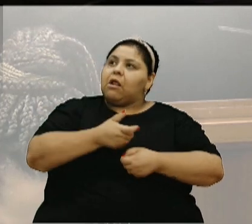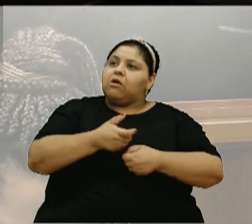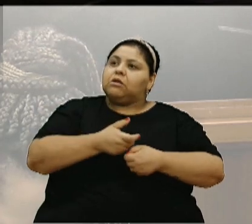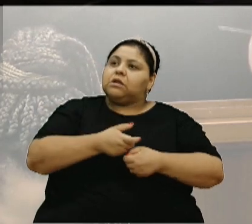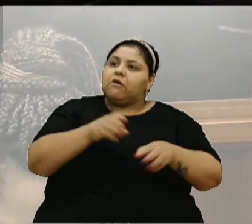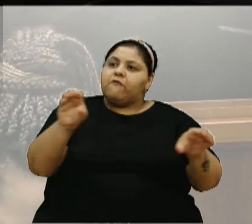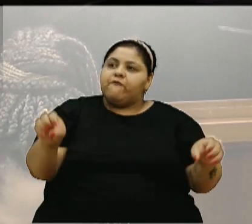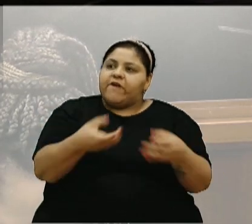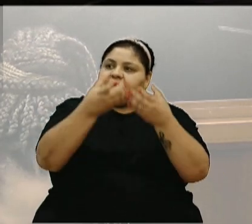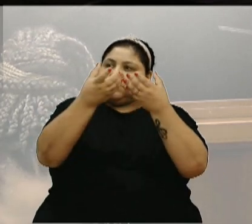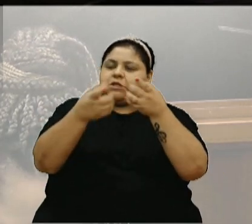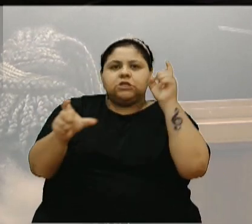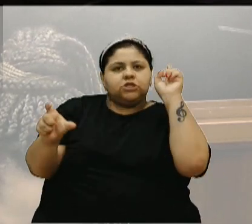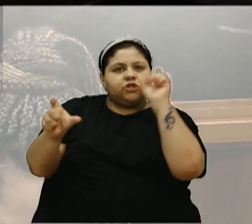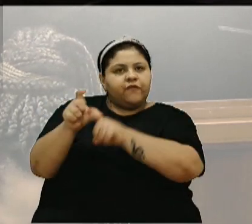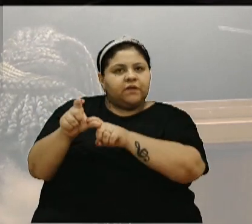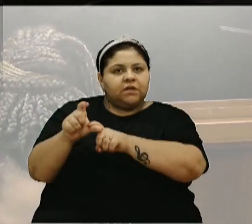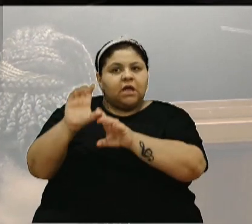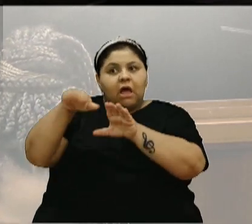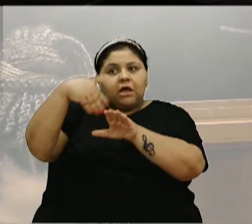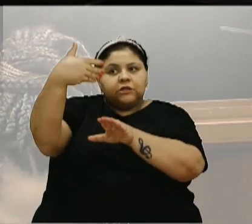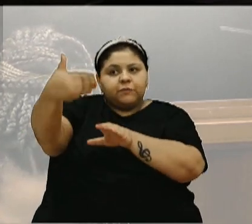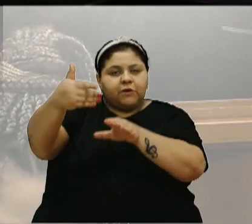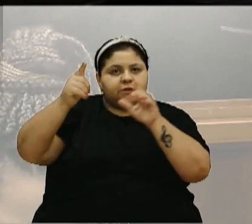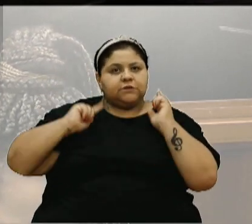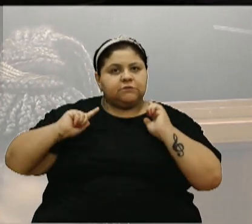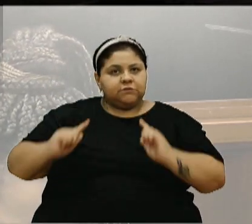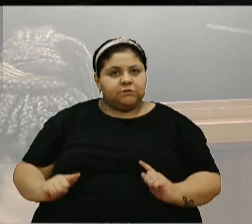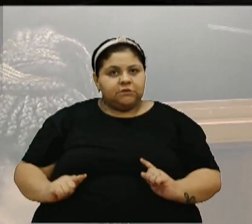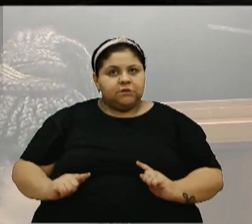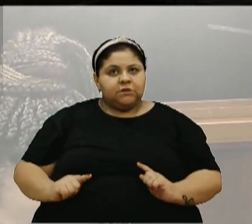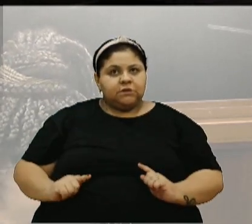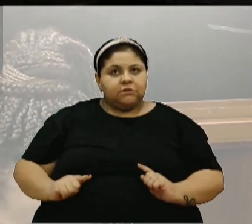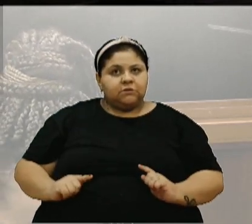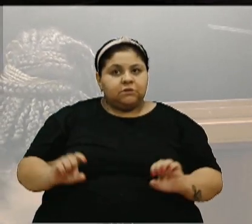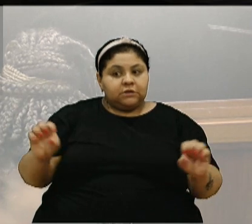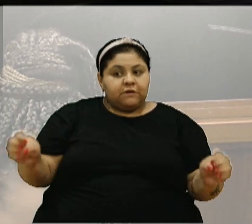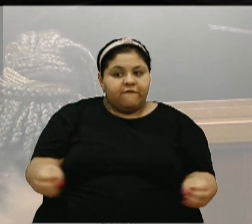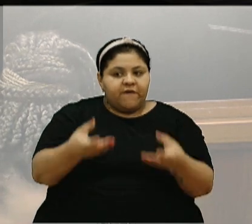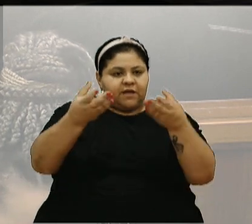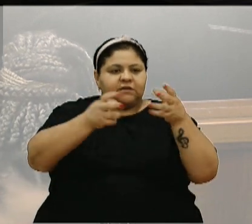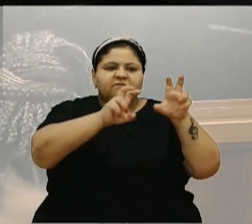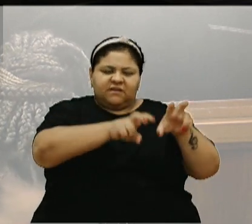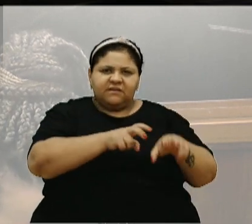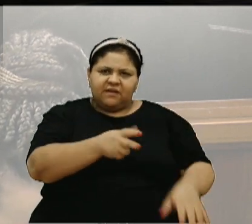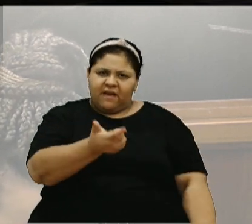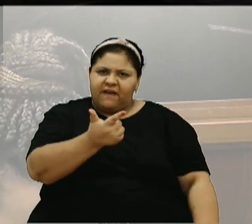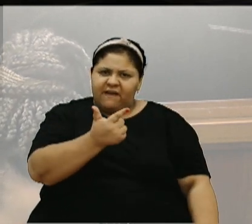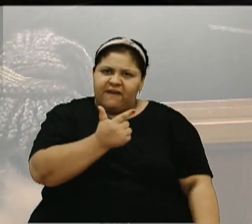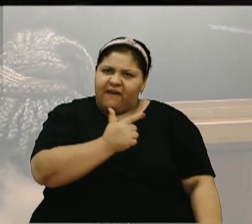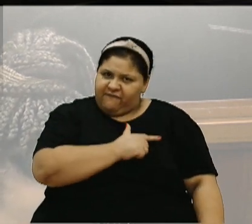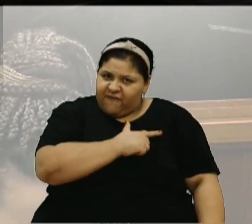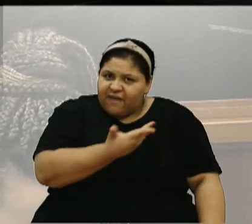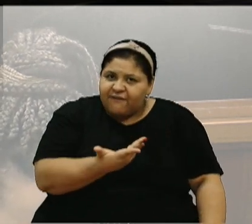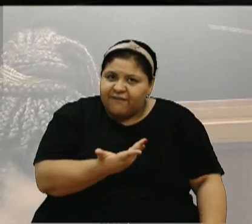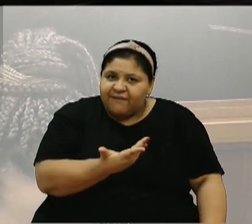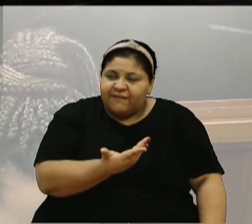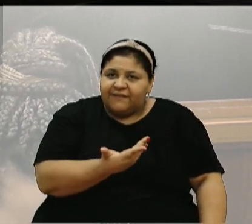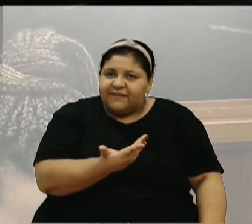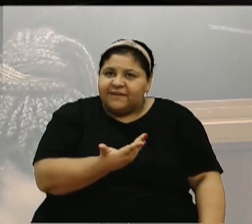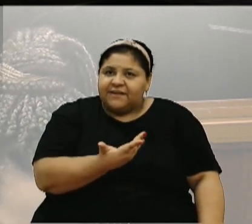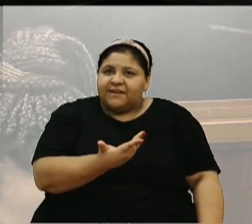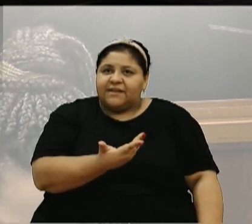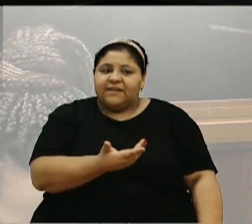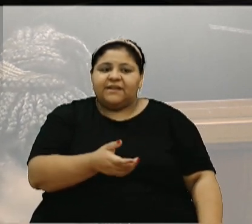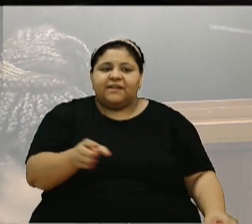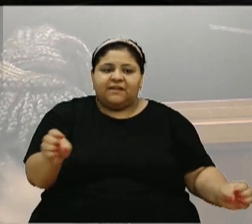endividar todas as próximas gestões da festa do agricultor lá de Fazenda Souza. É feio, né? Não dá. Fazer uma festa